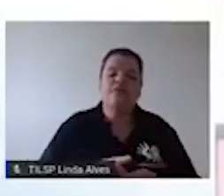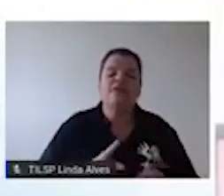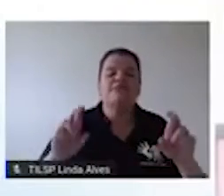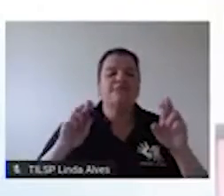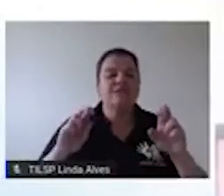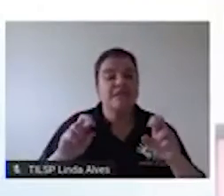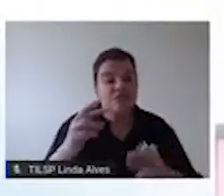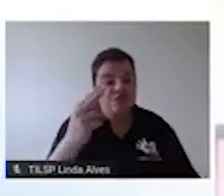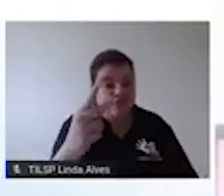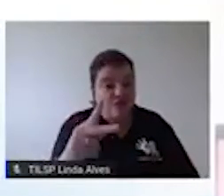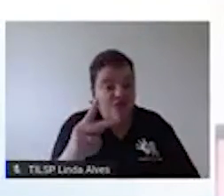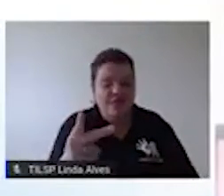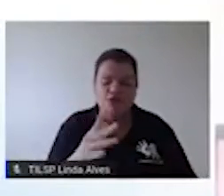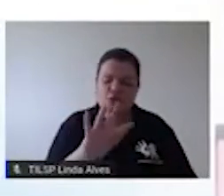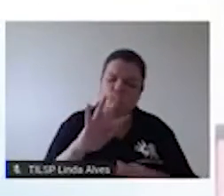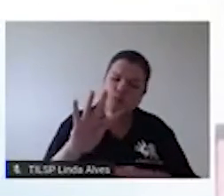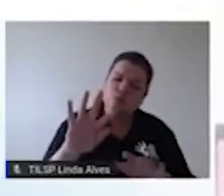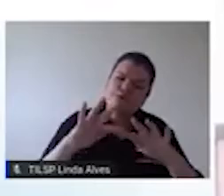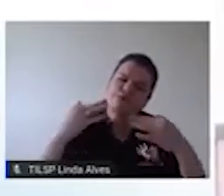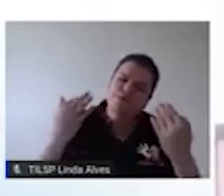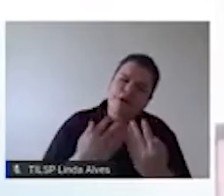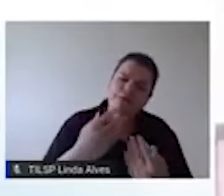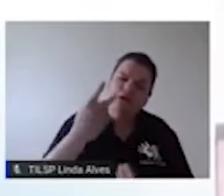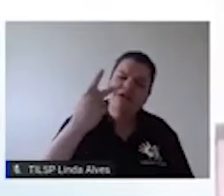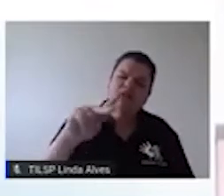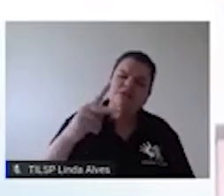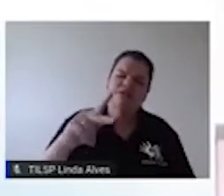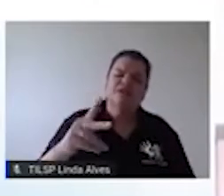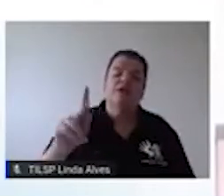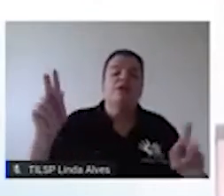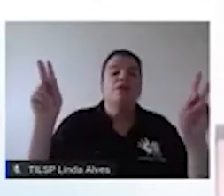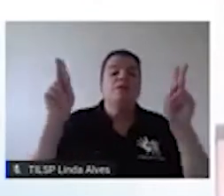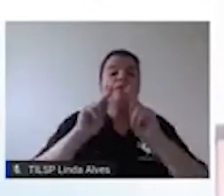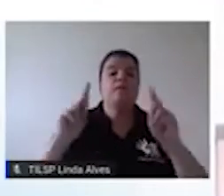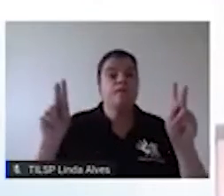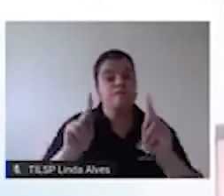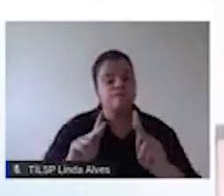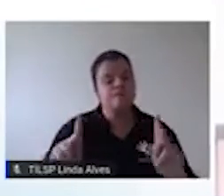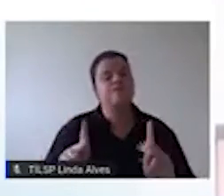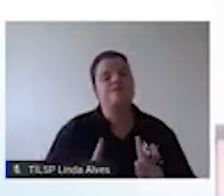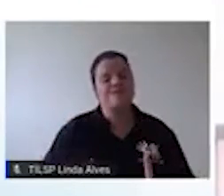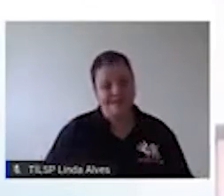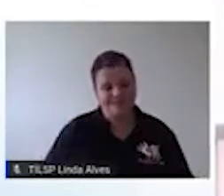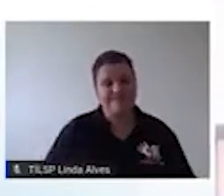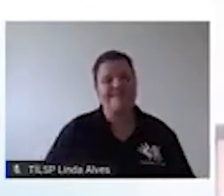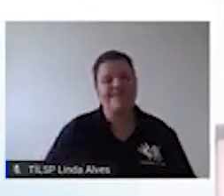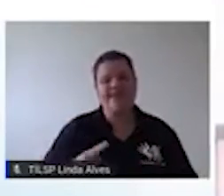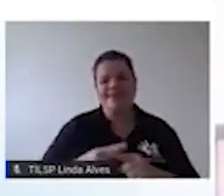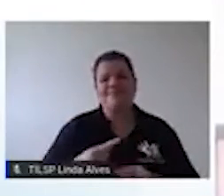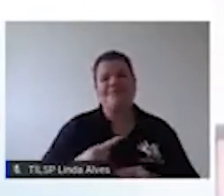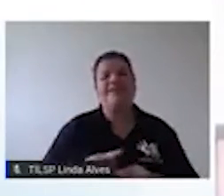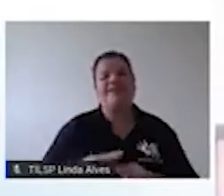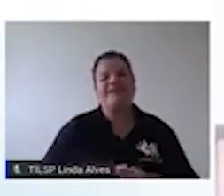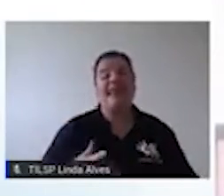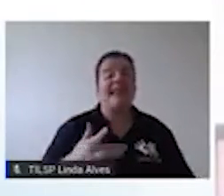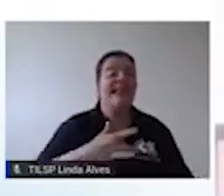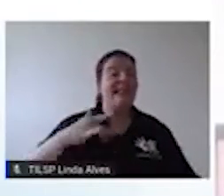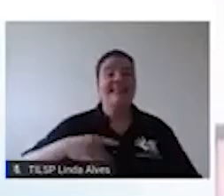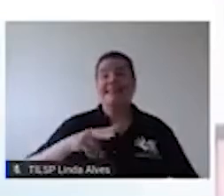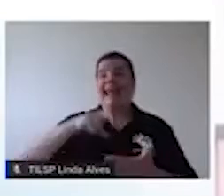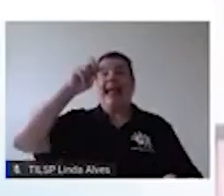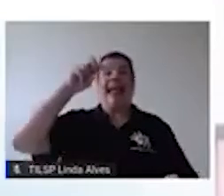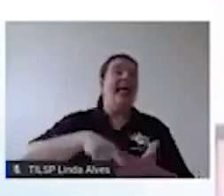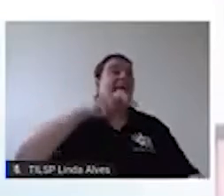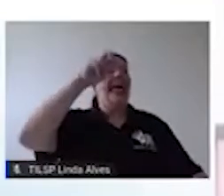e sua família um final de ano, vamos falar assim, de paz, né? Porque ninguém vai conseguir ficar aqui pulando no país.